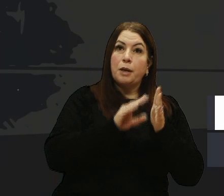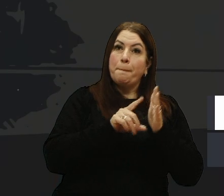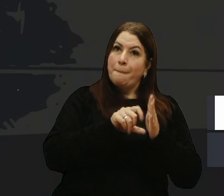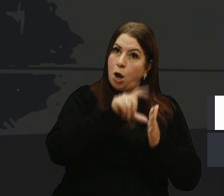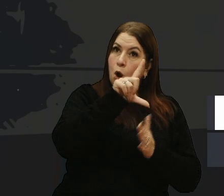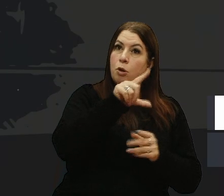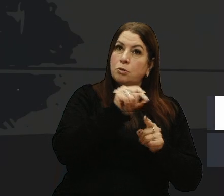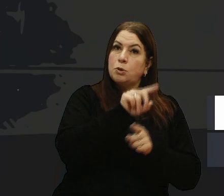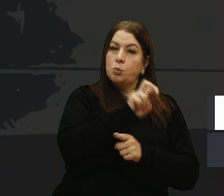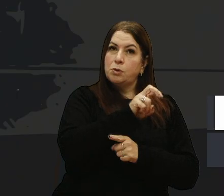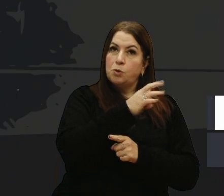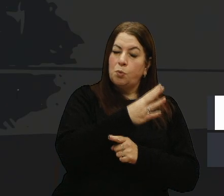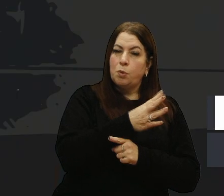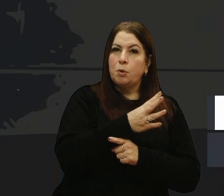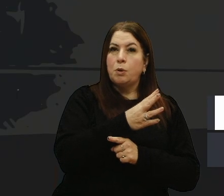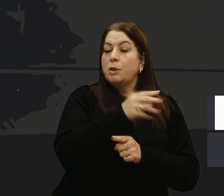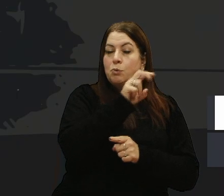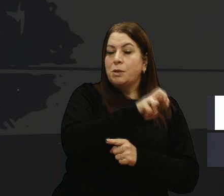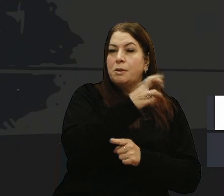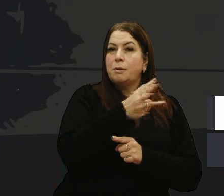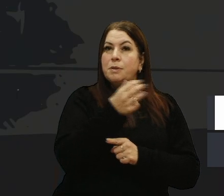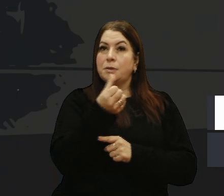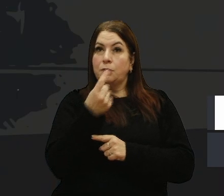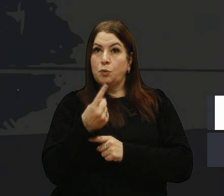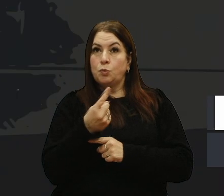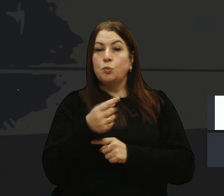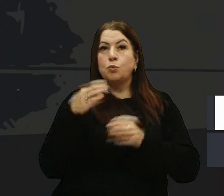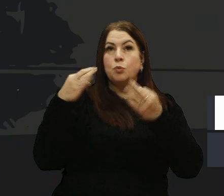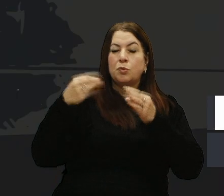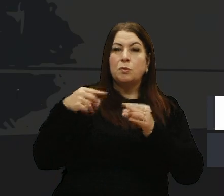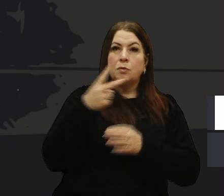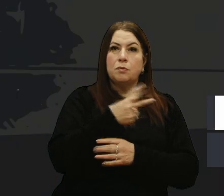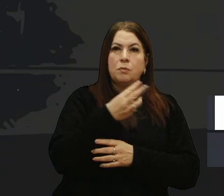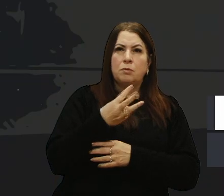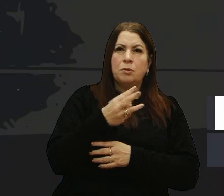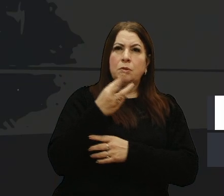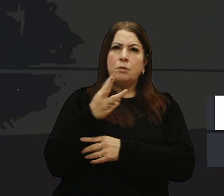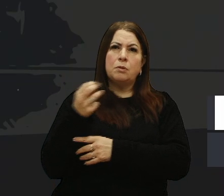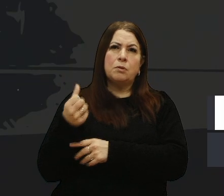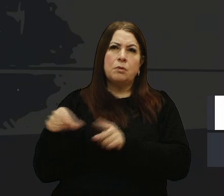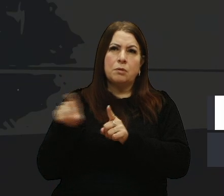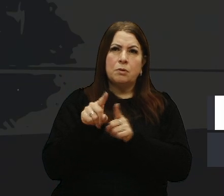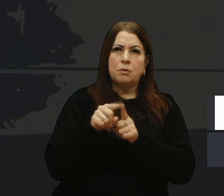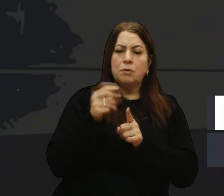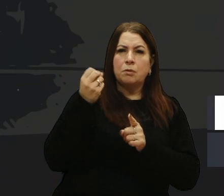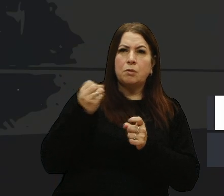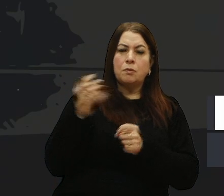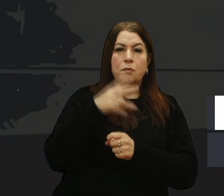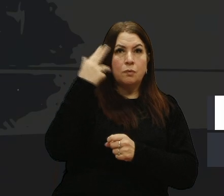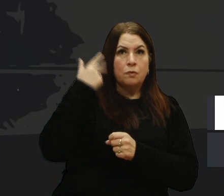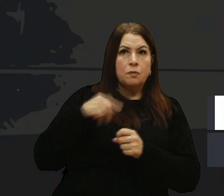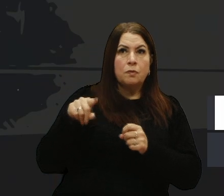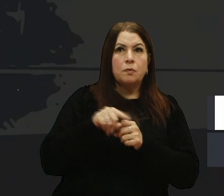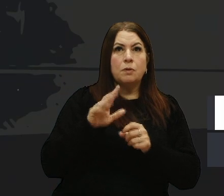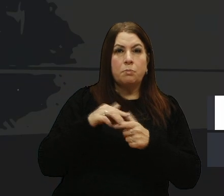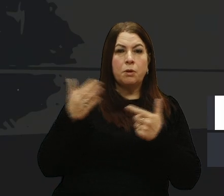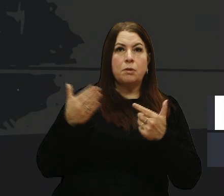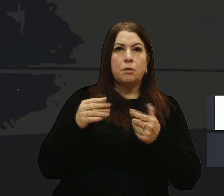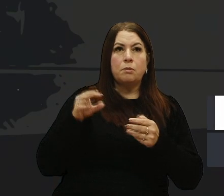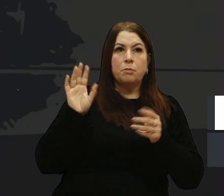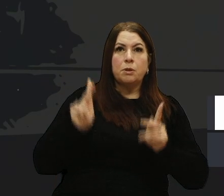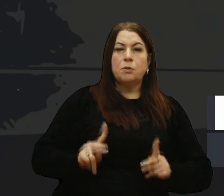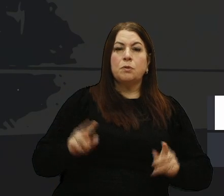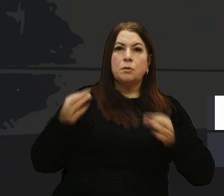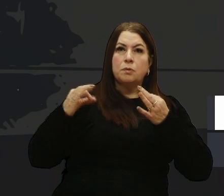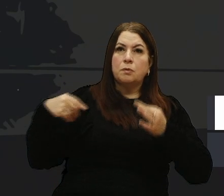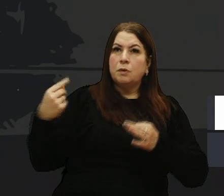de 53 para 61, o número expressivo de solteiros aumentou de 23 para 36, é o novo normal, agora digamos assim, né? Cada vez tem mais gente